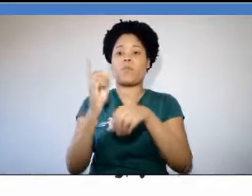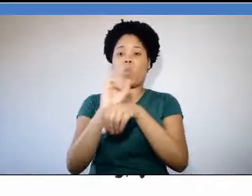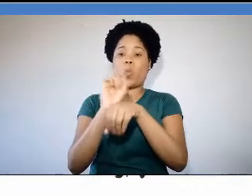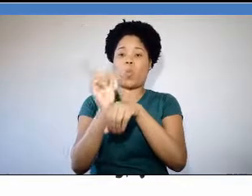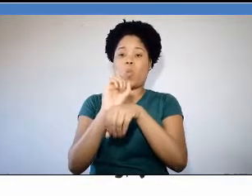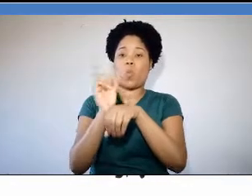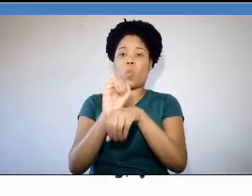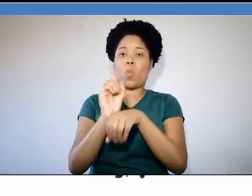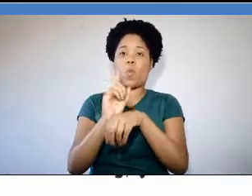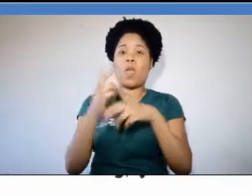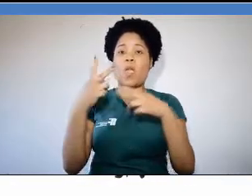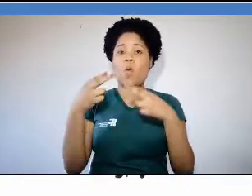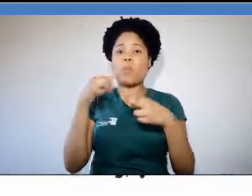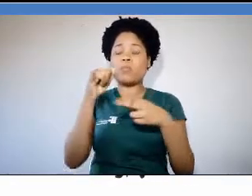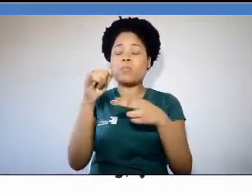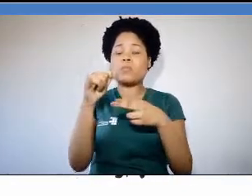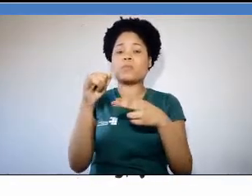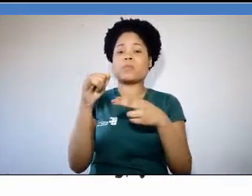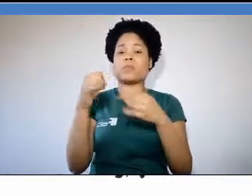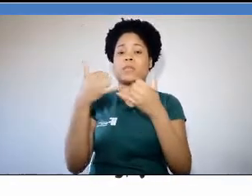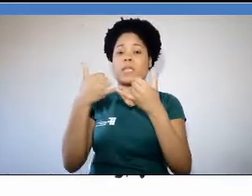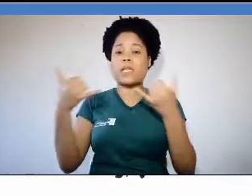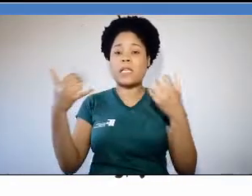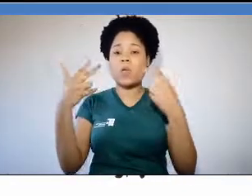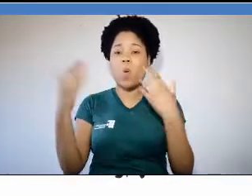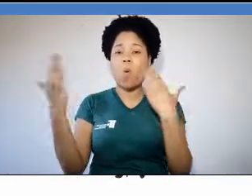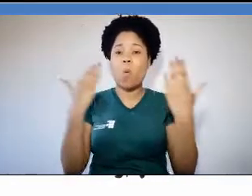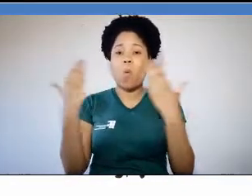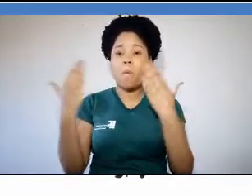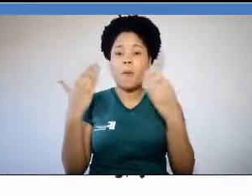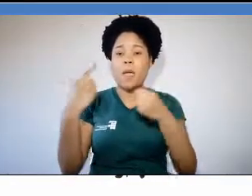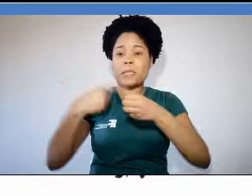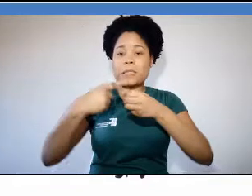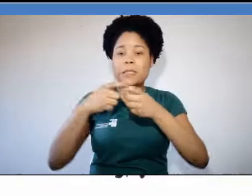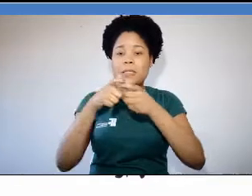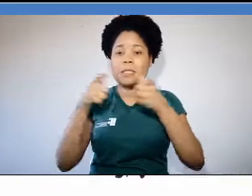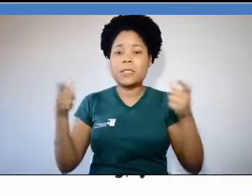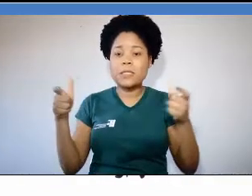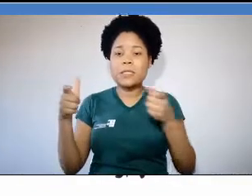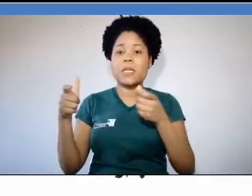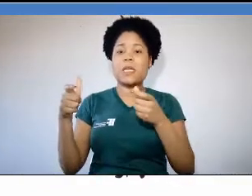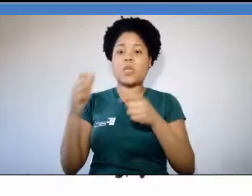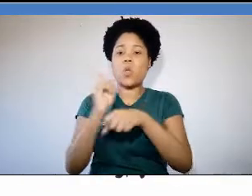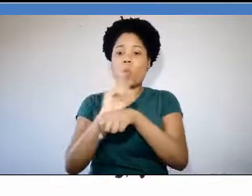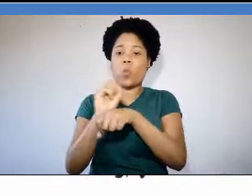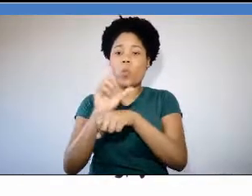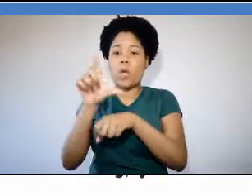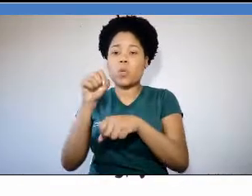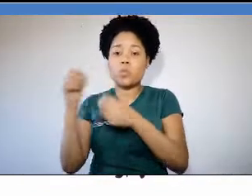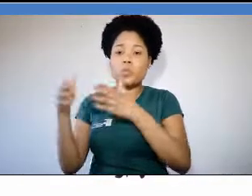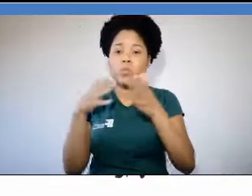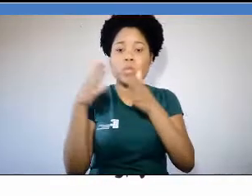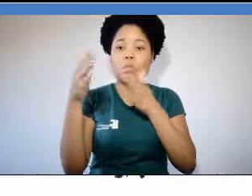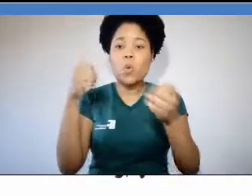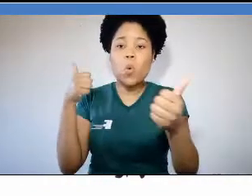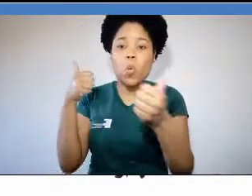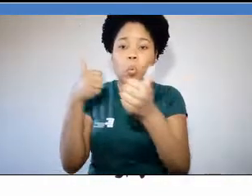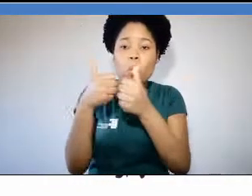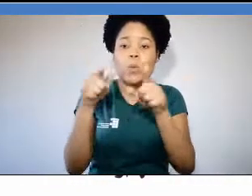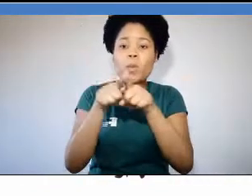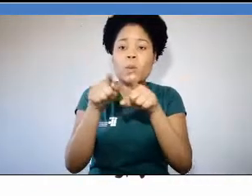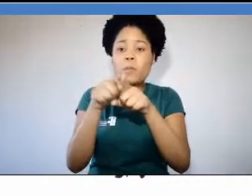Então, o roteador é como se a rede fosse uma cidade grande e o roteador escolhesse os caminhos mais curtos e